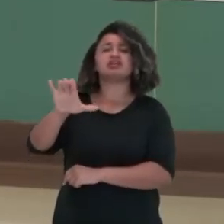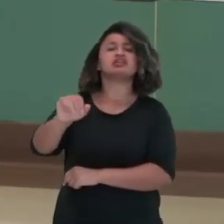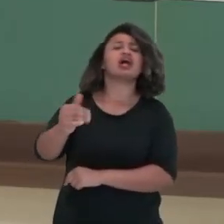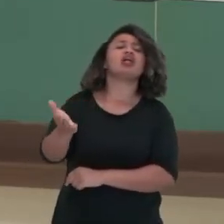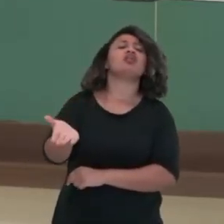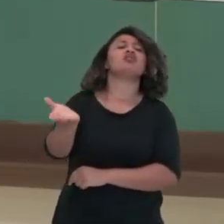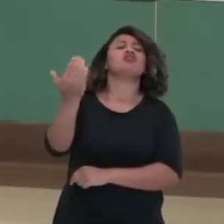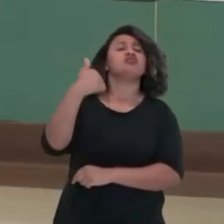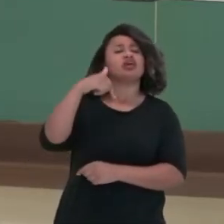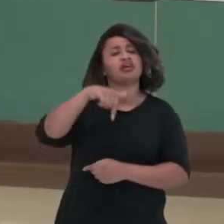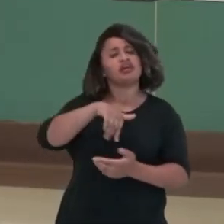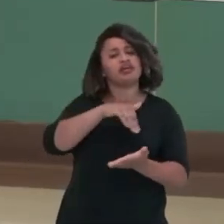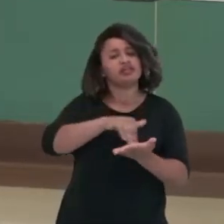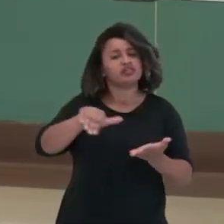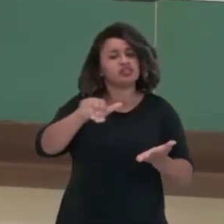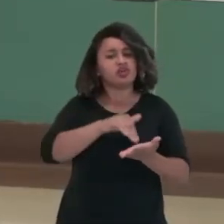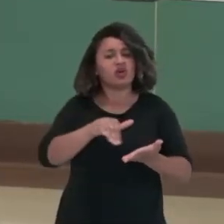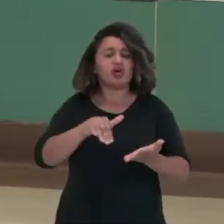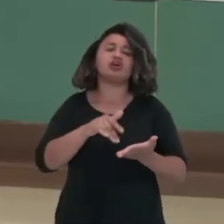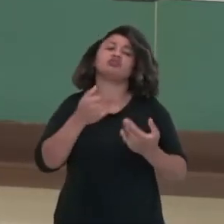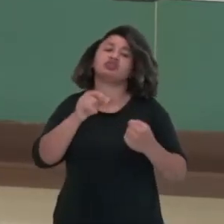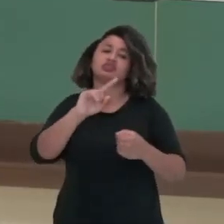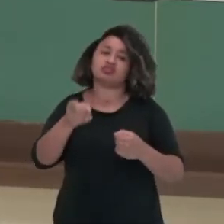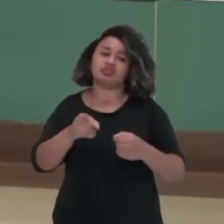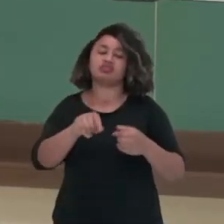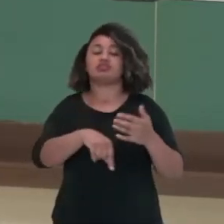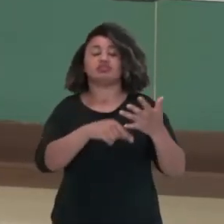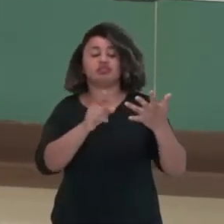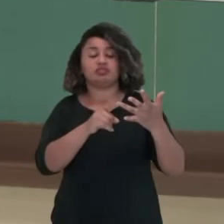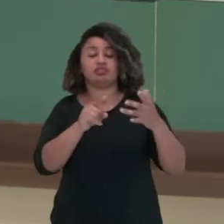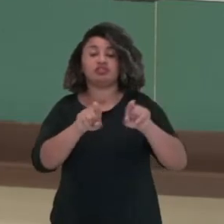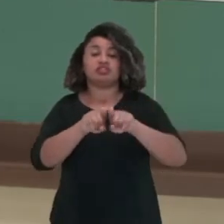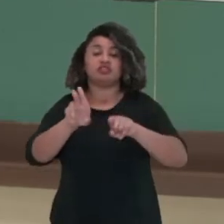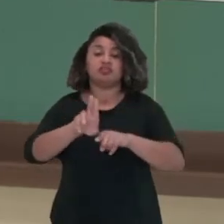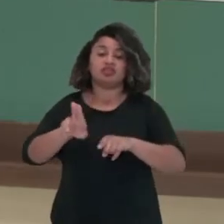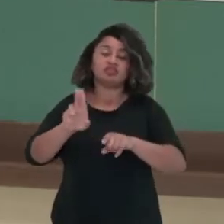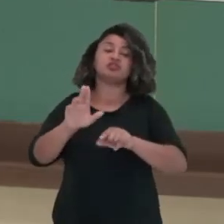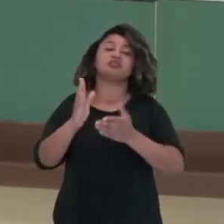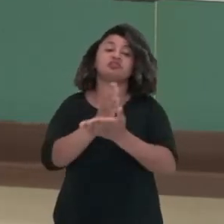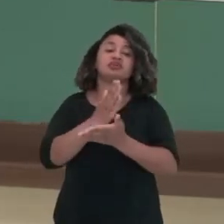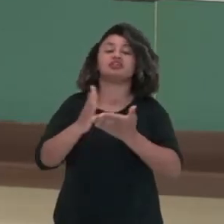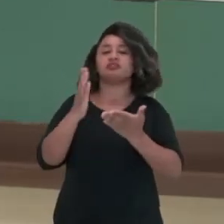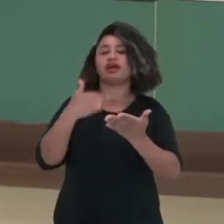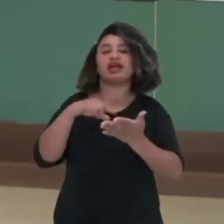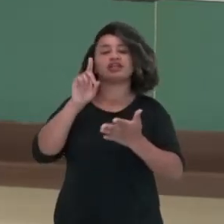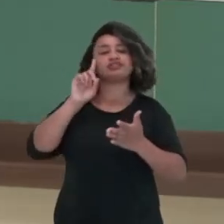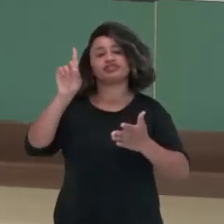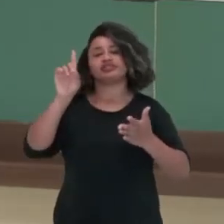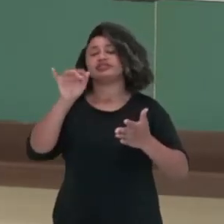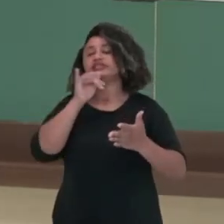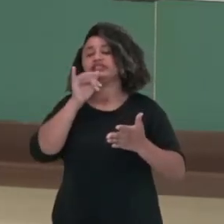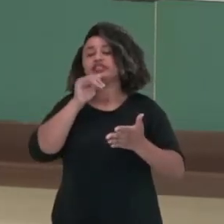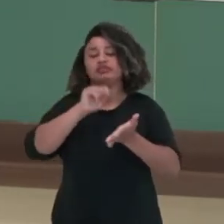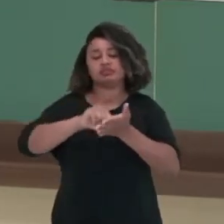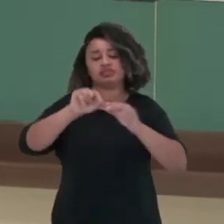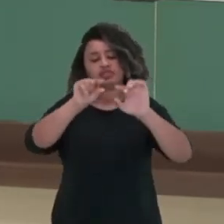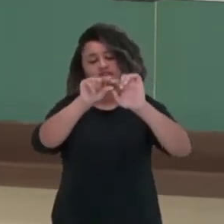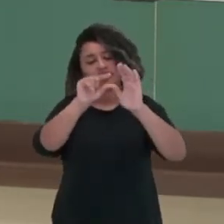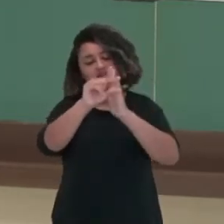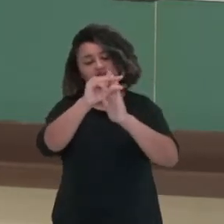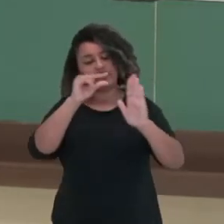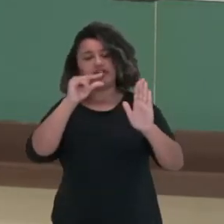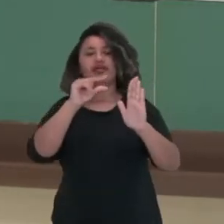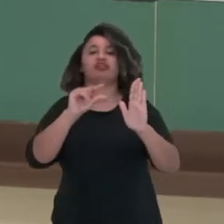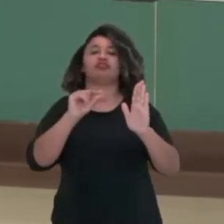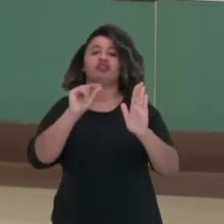até o escritório. E também usamos a vírgula para isolar datas. Então, quando você escreve lá o cabeçalho, por